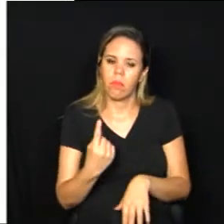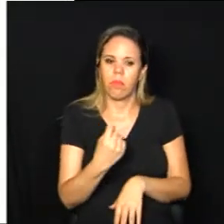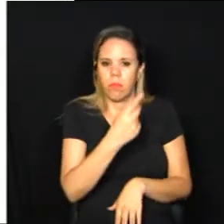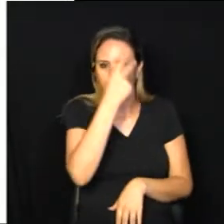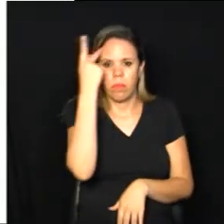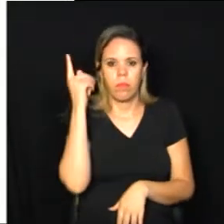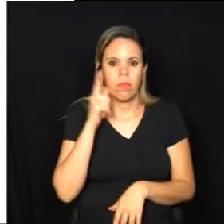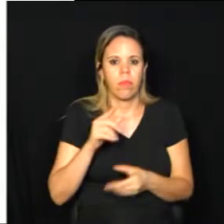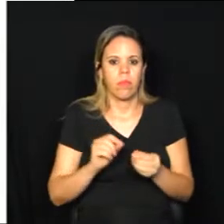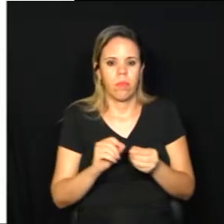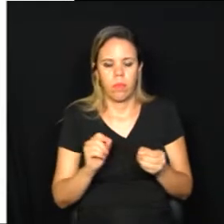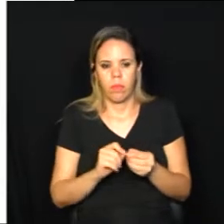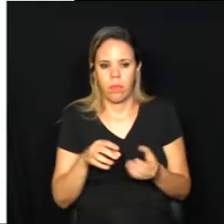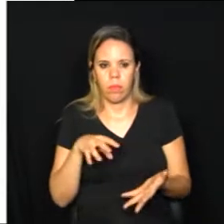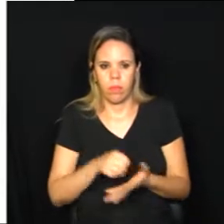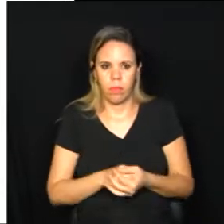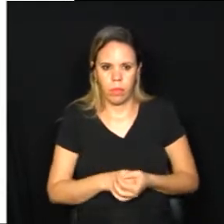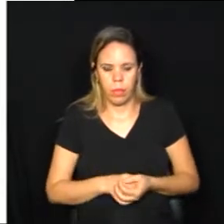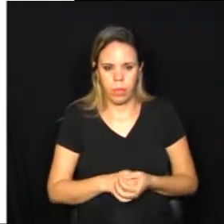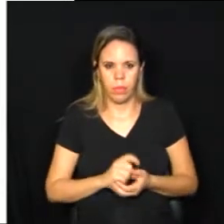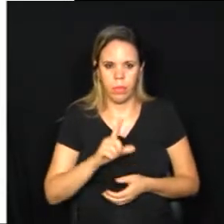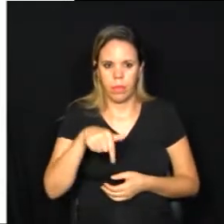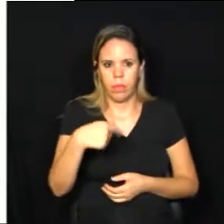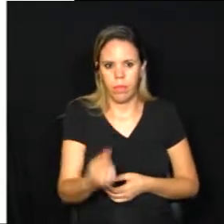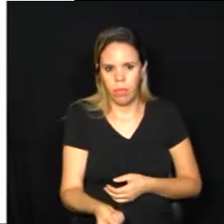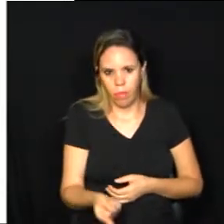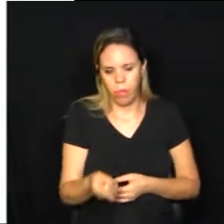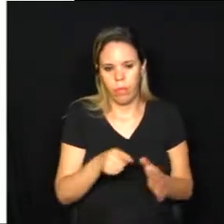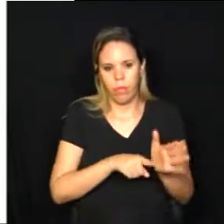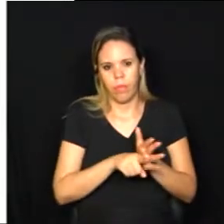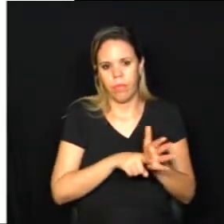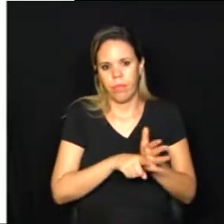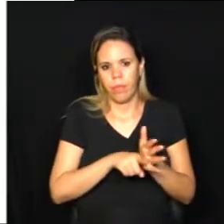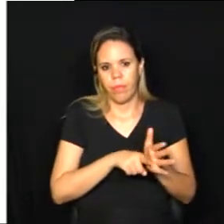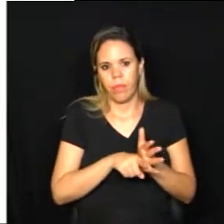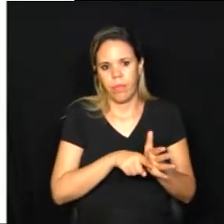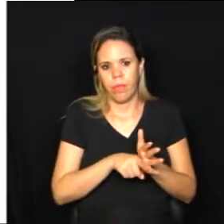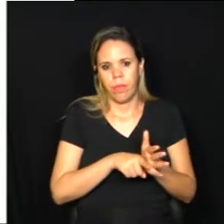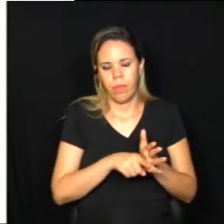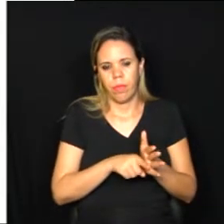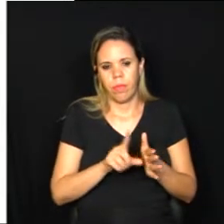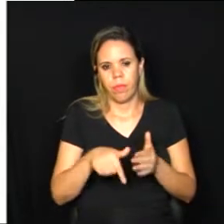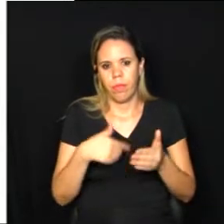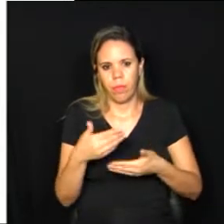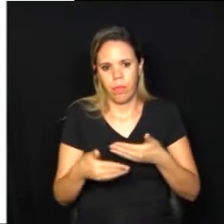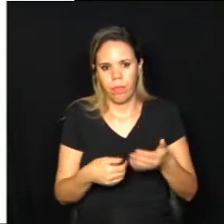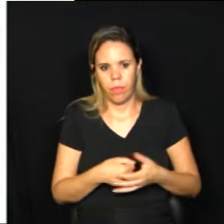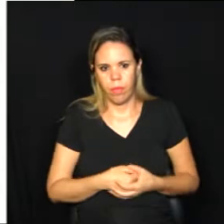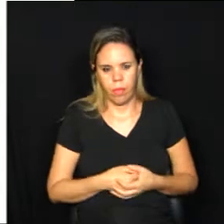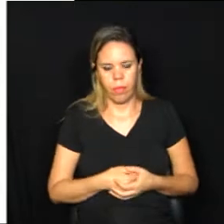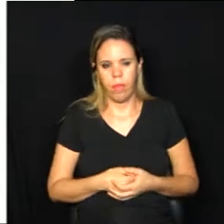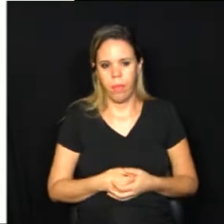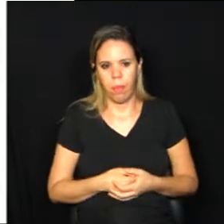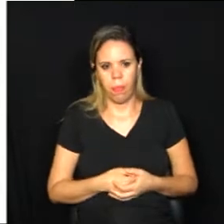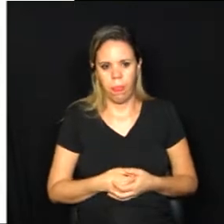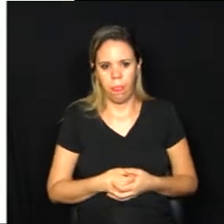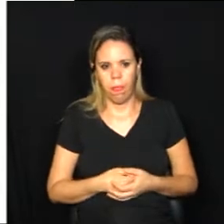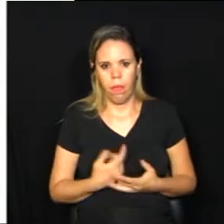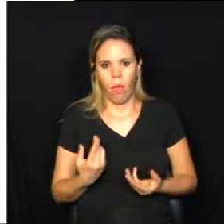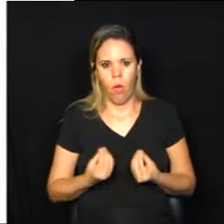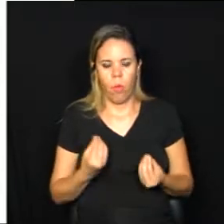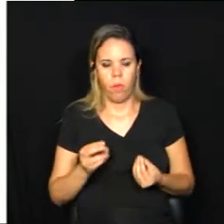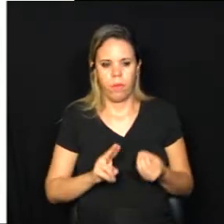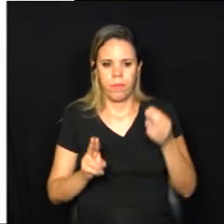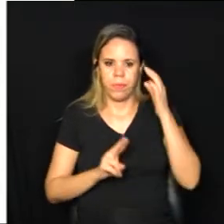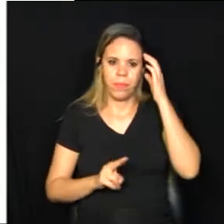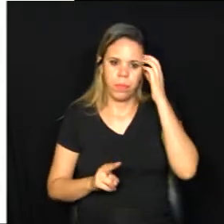Olha, tem como fazer o pré-cadastro e depois consultar ainda posteriormente como vai ser usado,